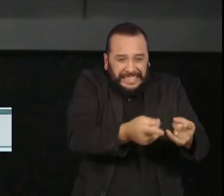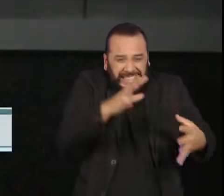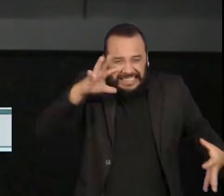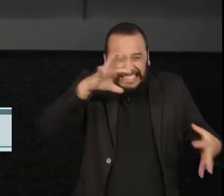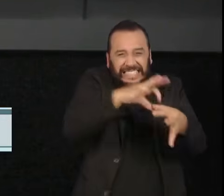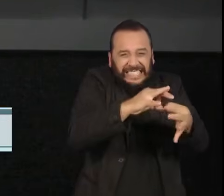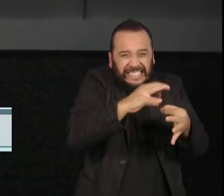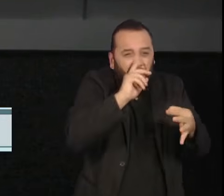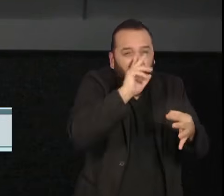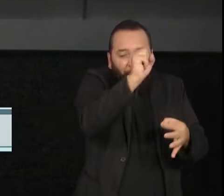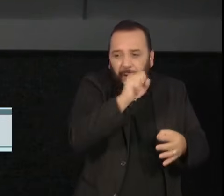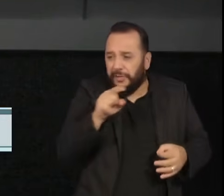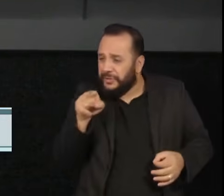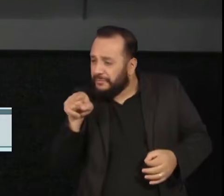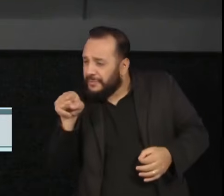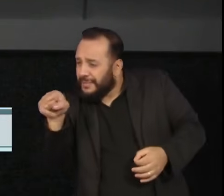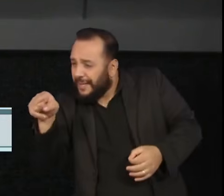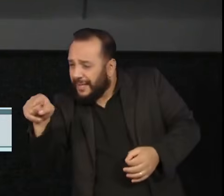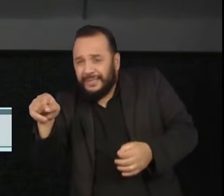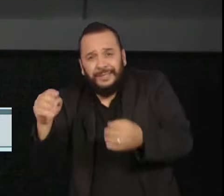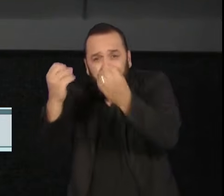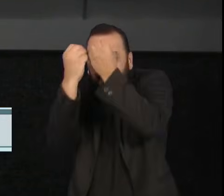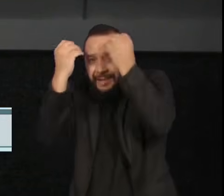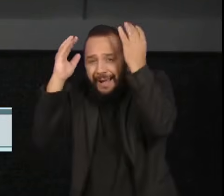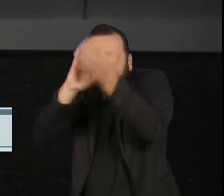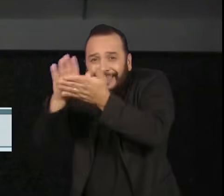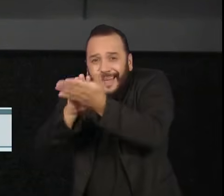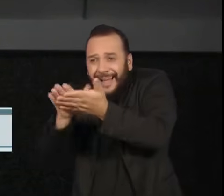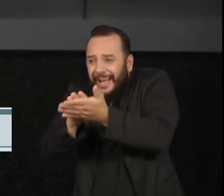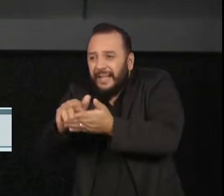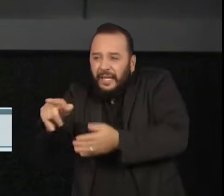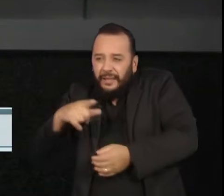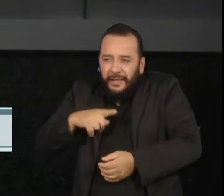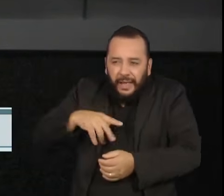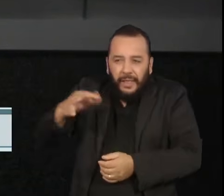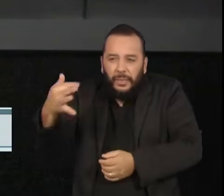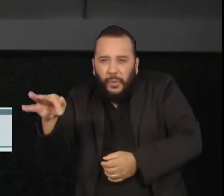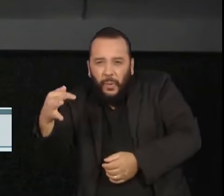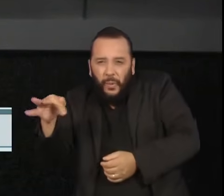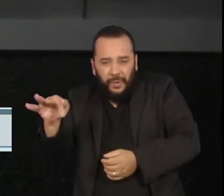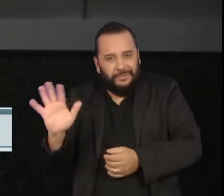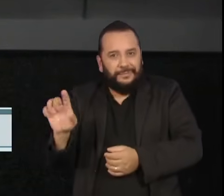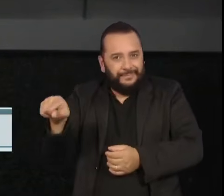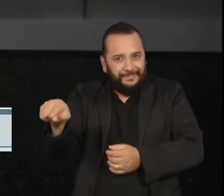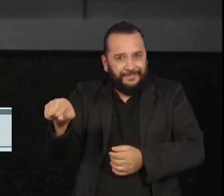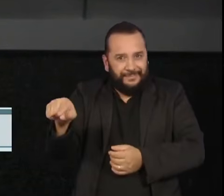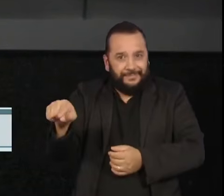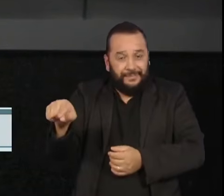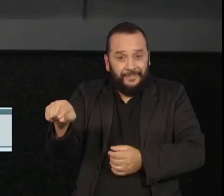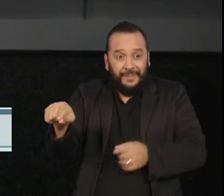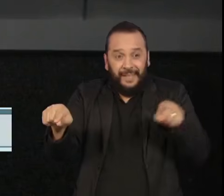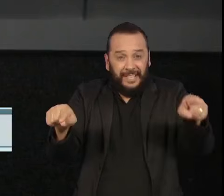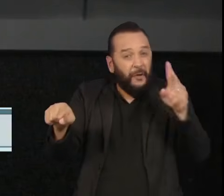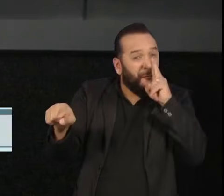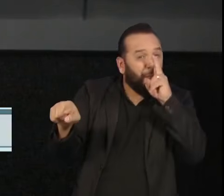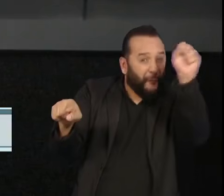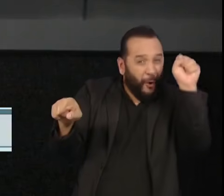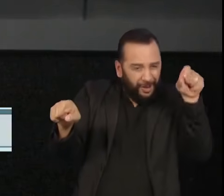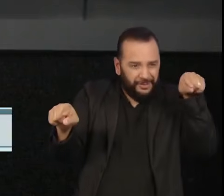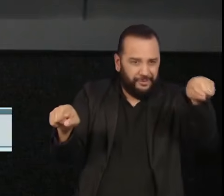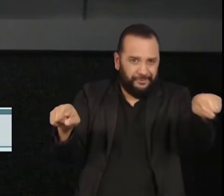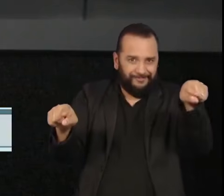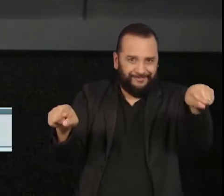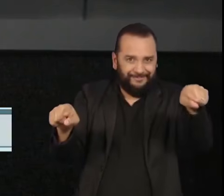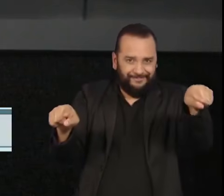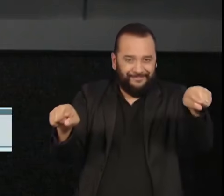a gente viu que à medida que esse score aumenta, ou seja, nos indivíduos que têm um score genético para dor alto, tem